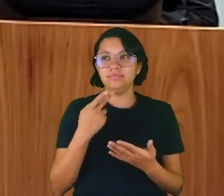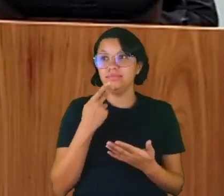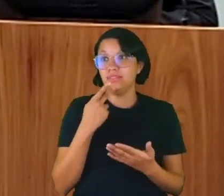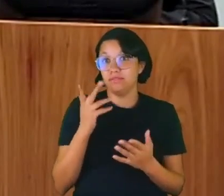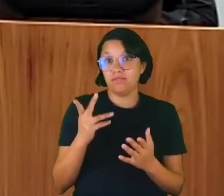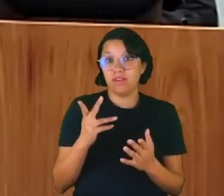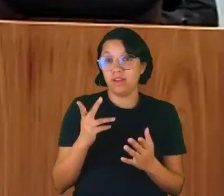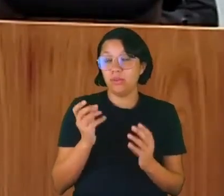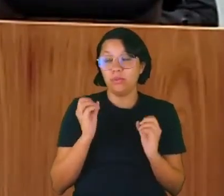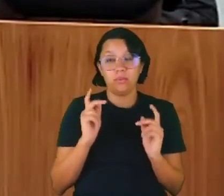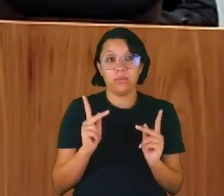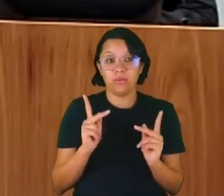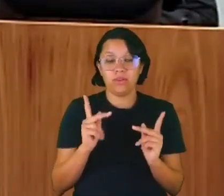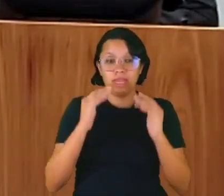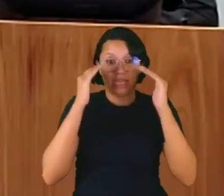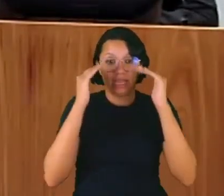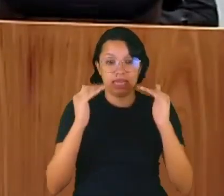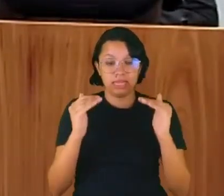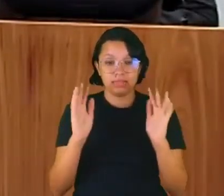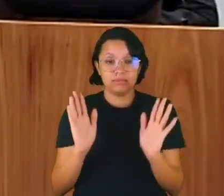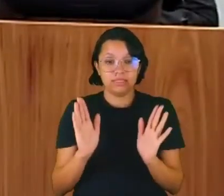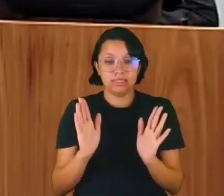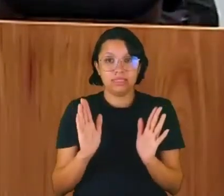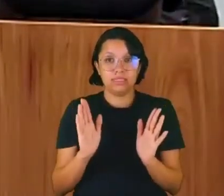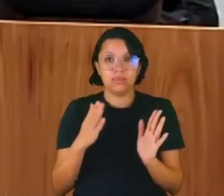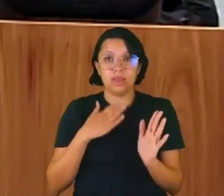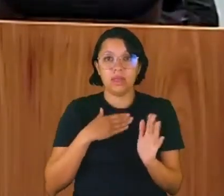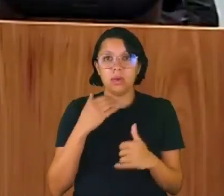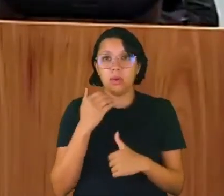falado, é um juiz ali, um substituto.